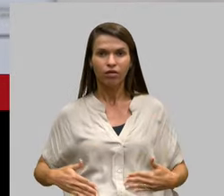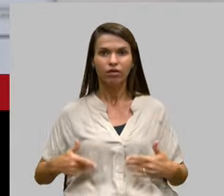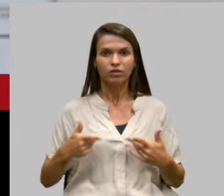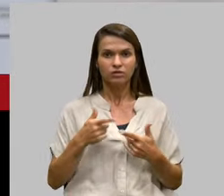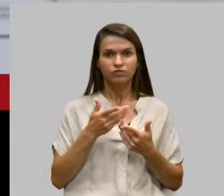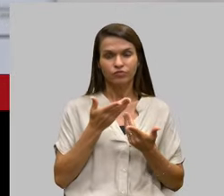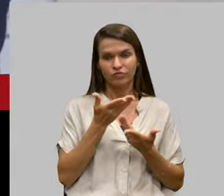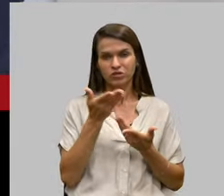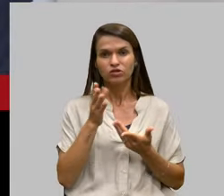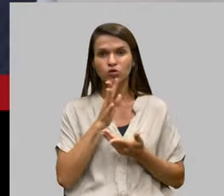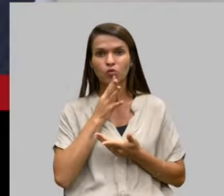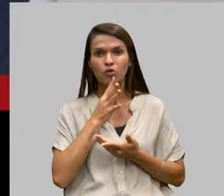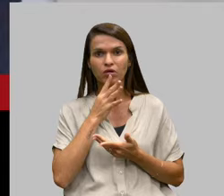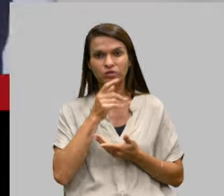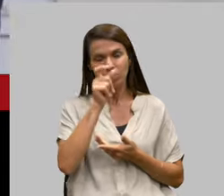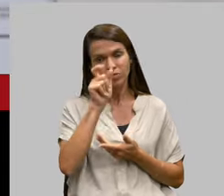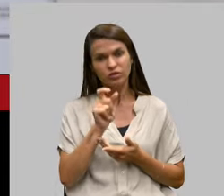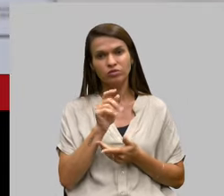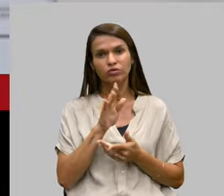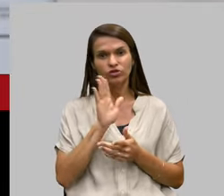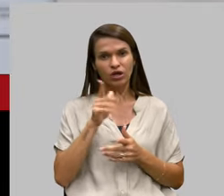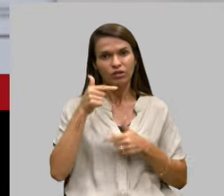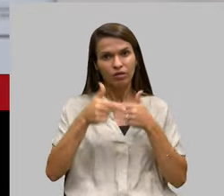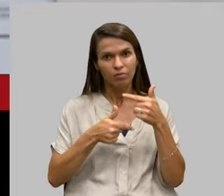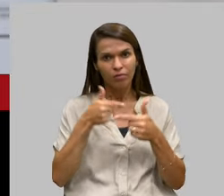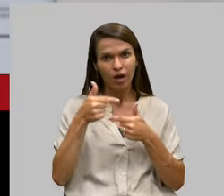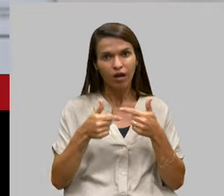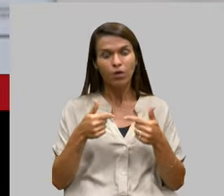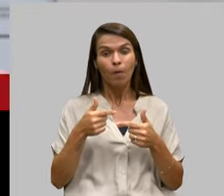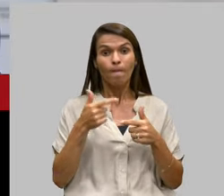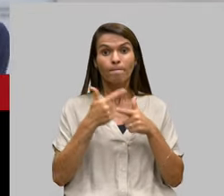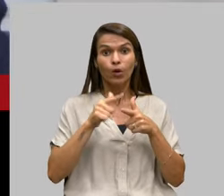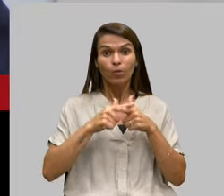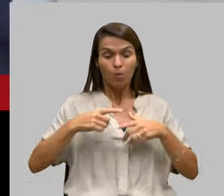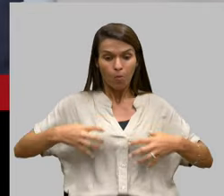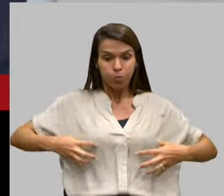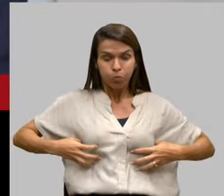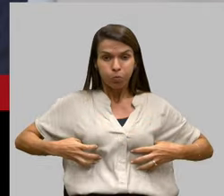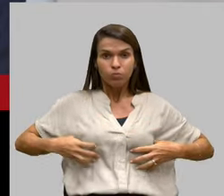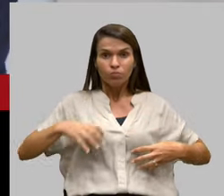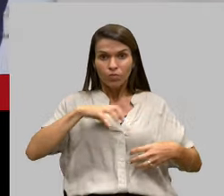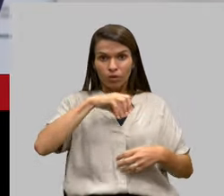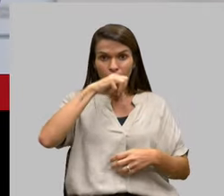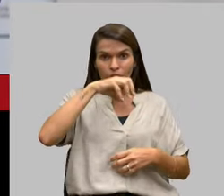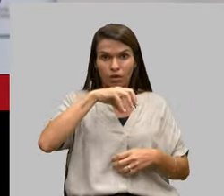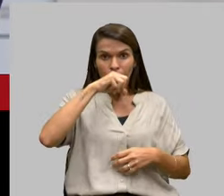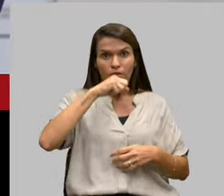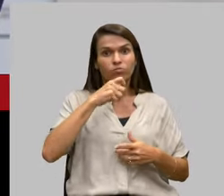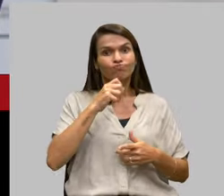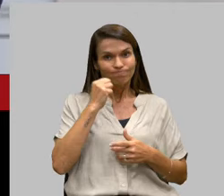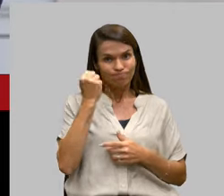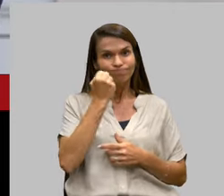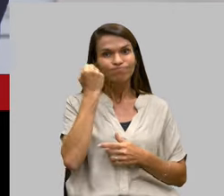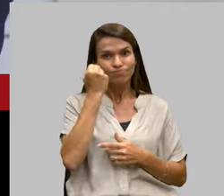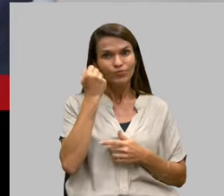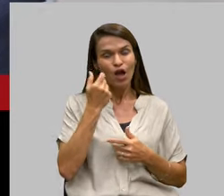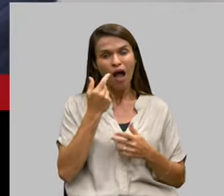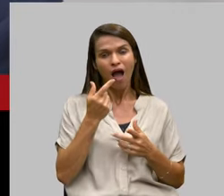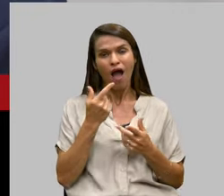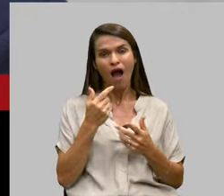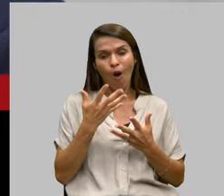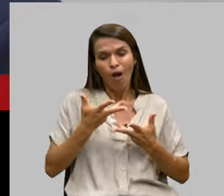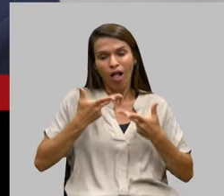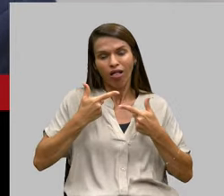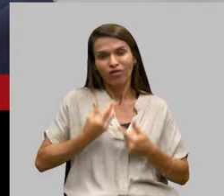tiverem algum conhecido Que trabalho há muito tempo com isso problemas pulmonares seríssimos que acaba diminuindo a qualidade de vida Inclusive a